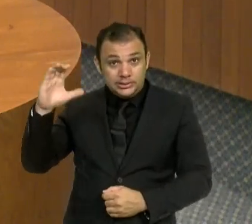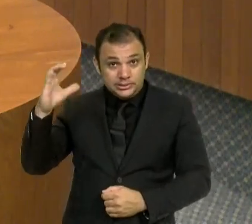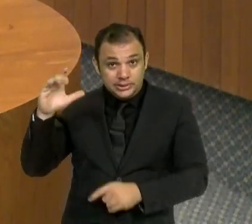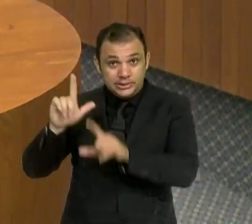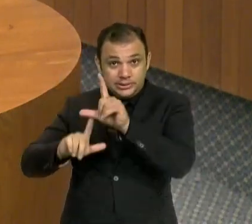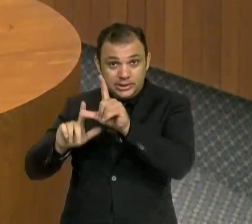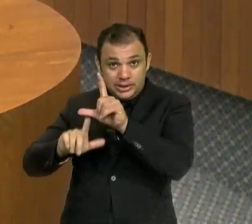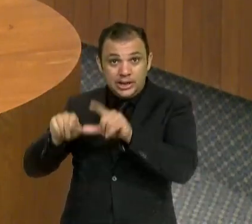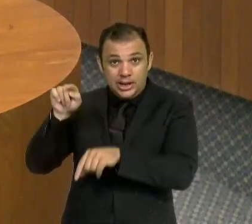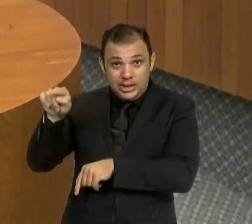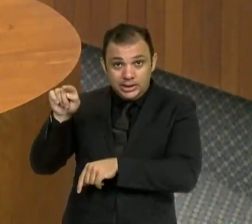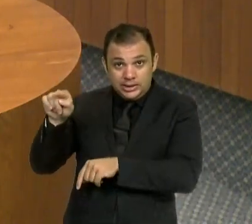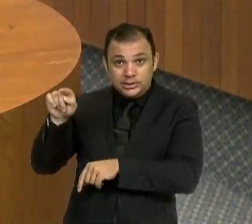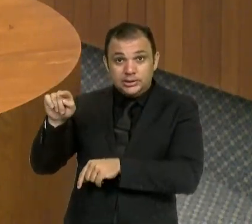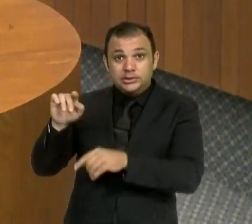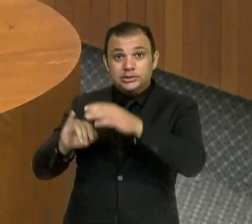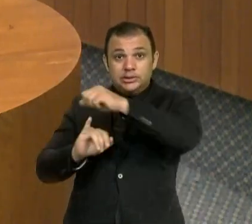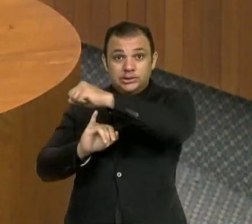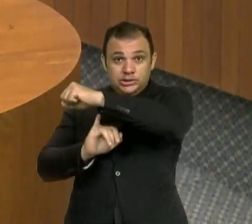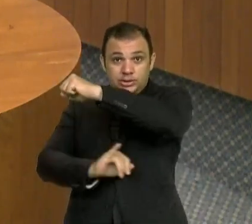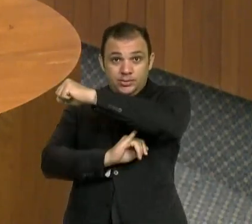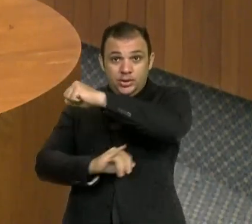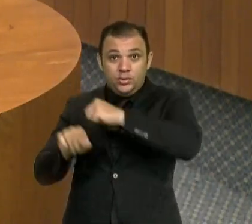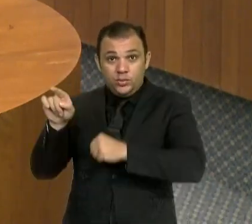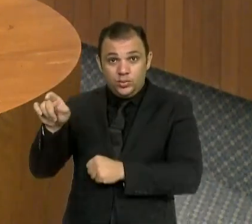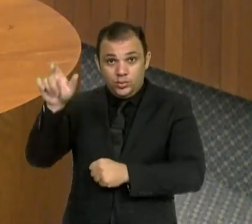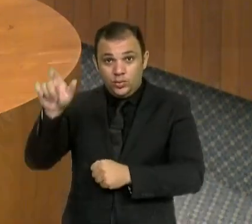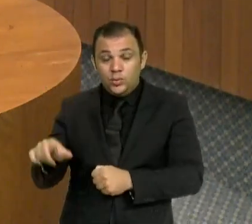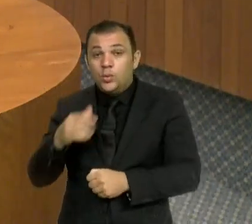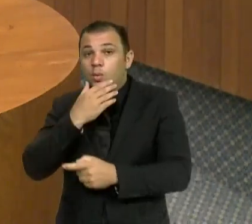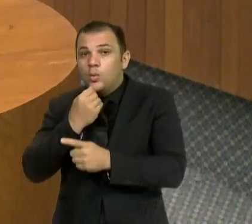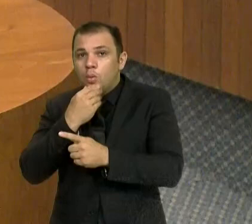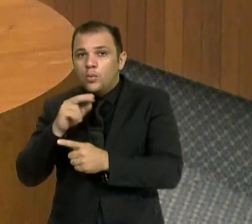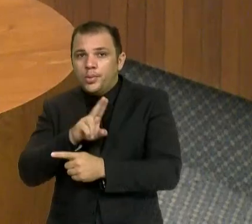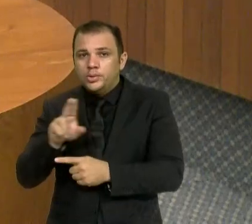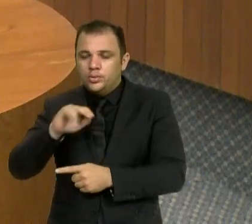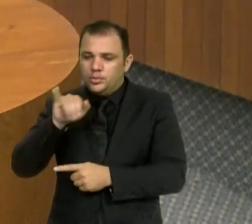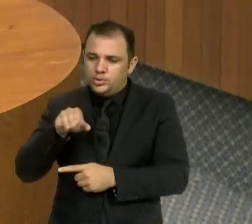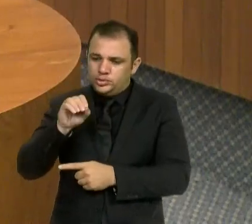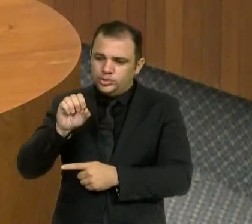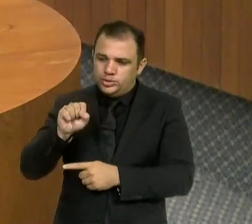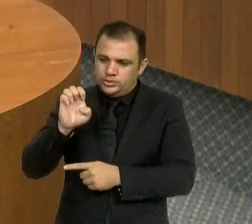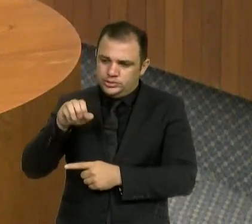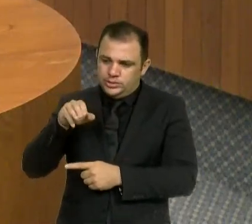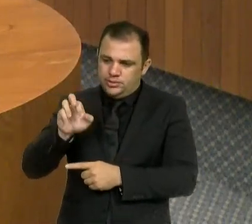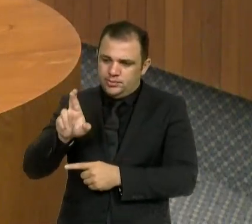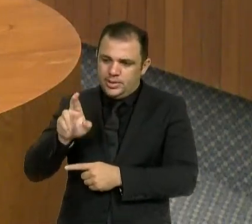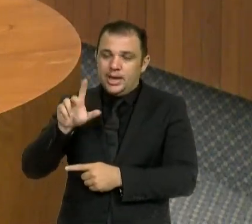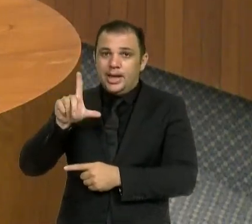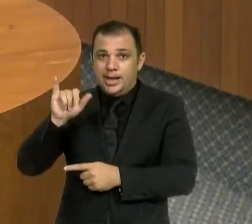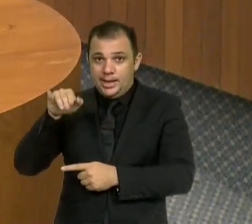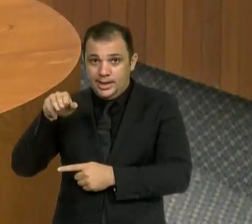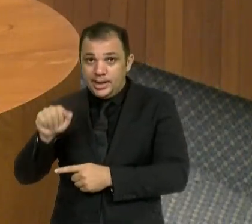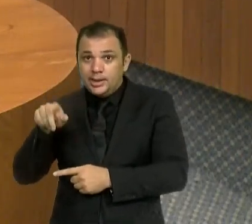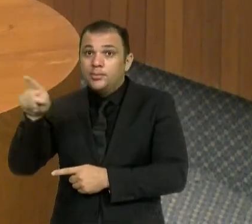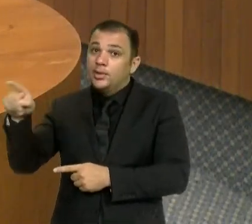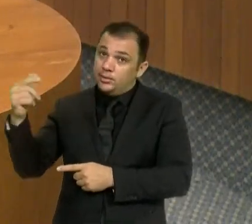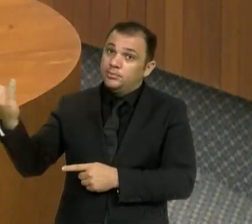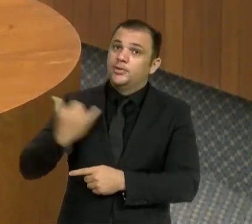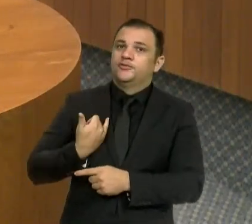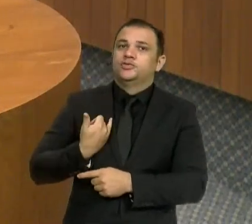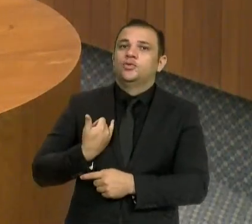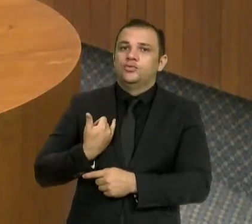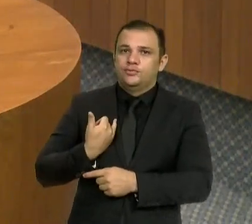membros ativos, estudioso, Josemar Lima, e com isso nós estamos nos irmanando e estamos apresentando várias